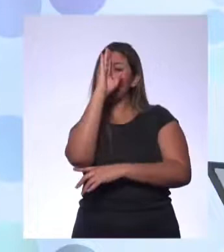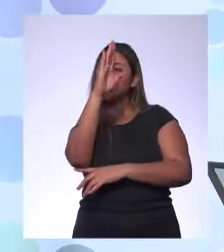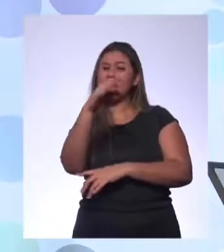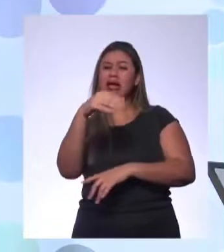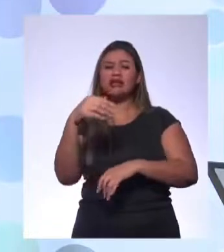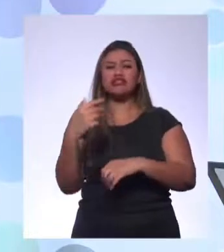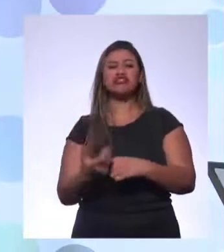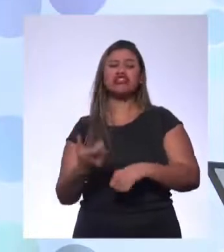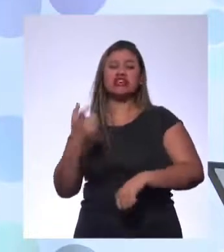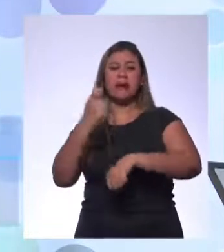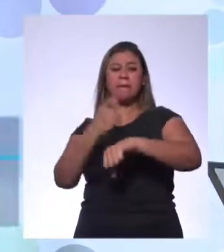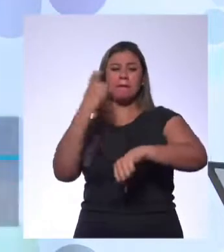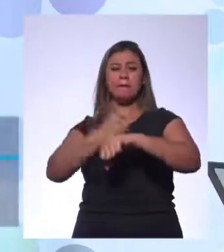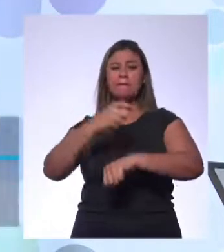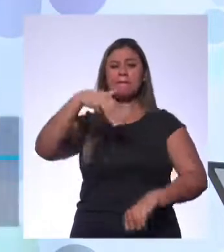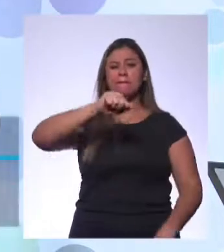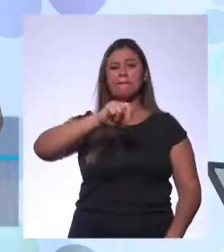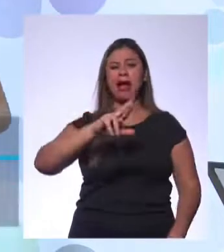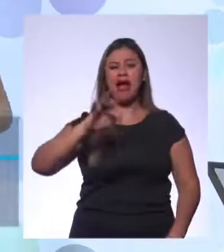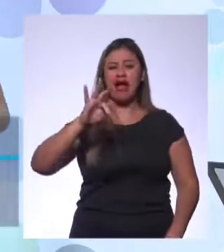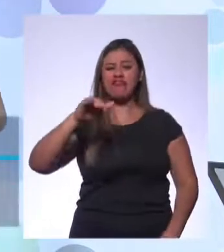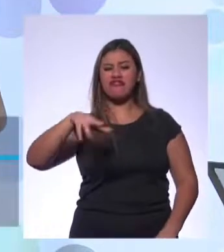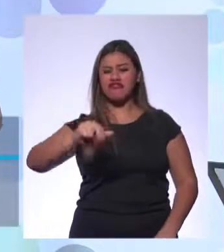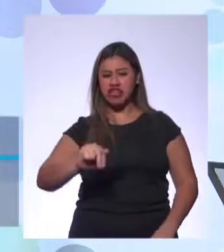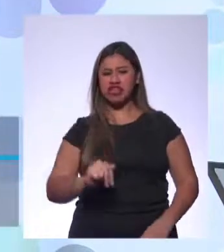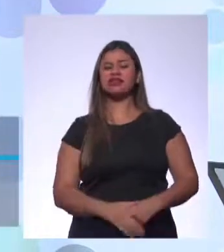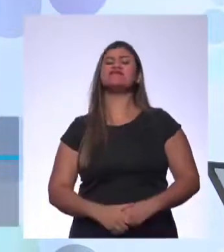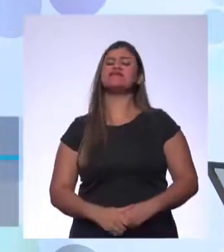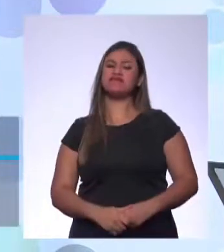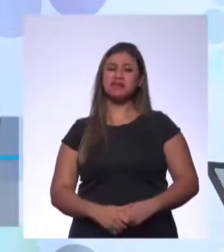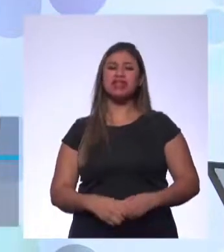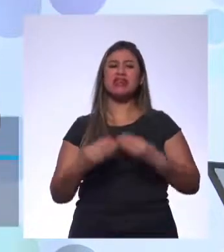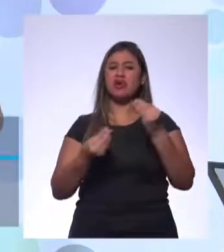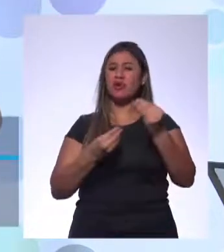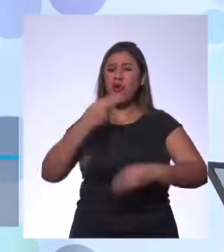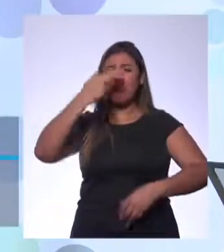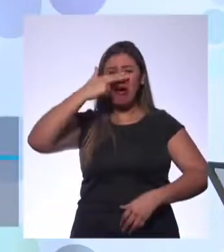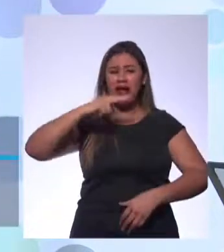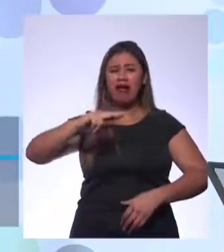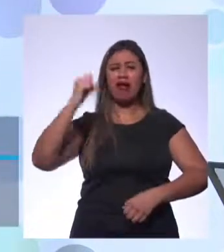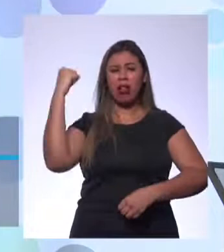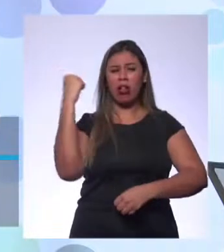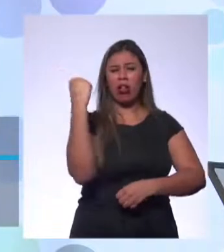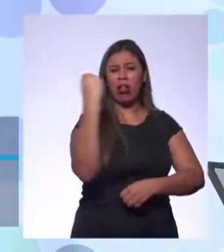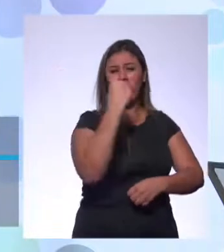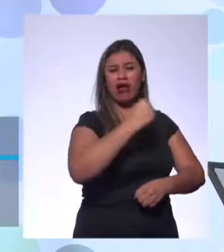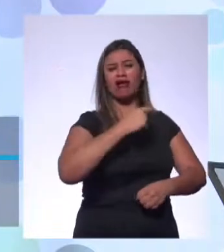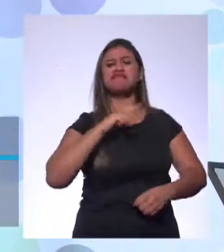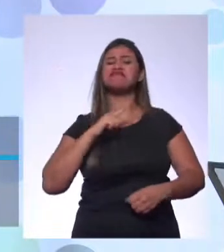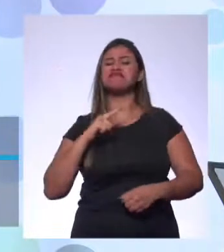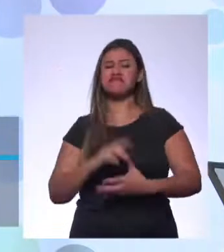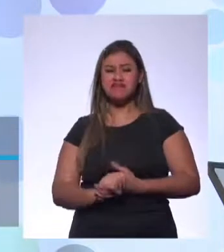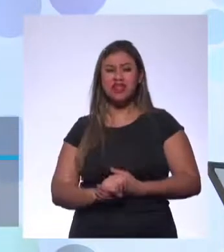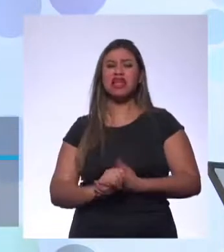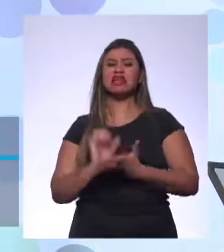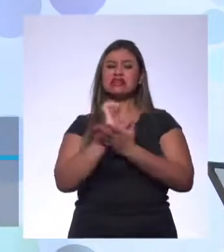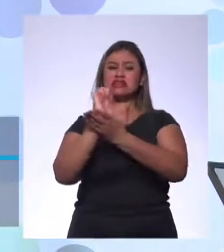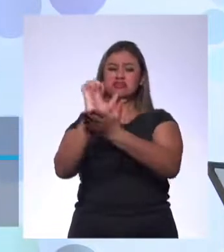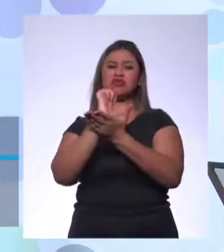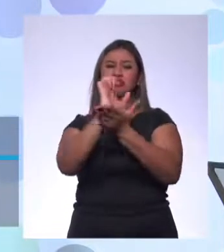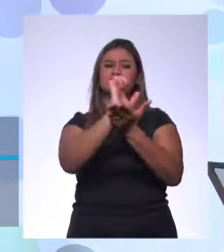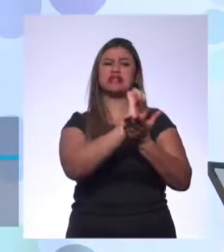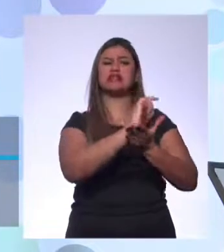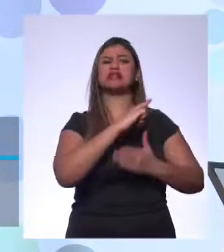né? Acabando ali com os elefantes, né, extraindo o marfim, exportando esse